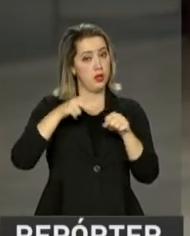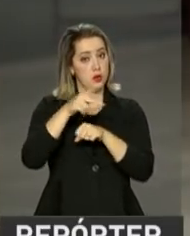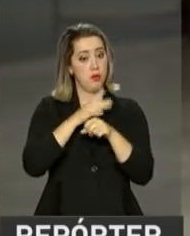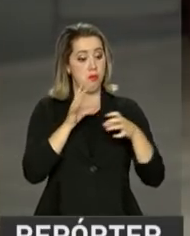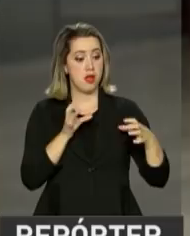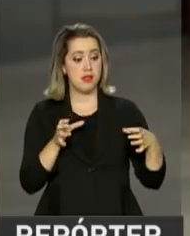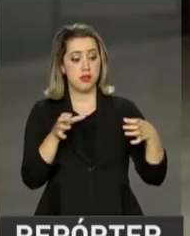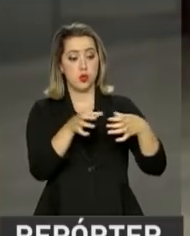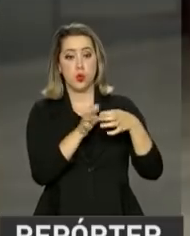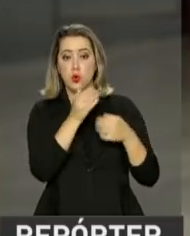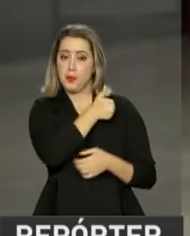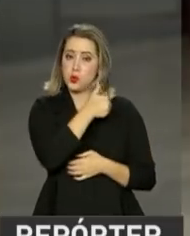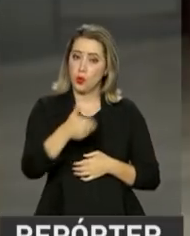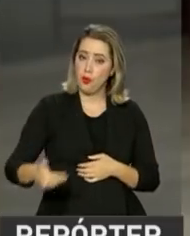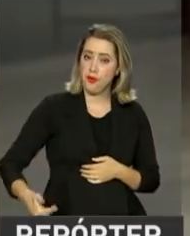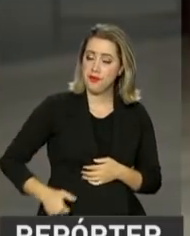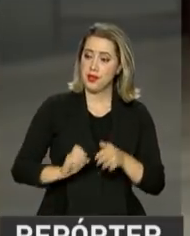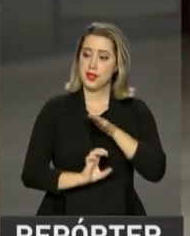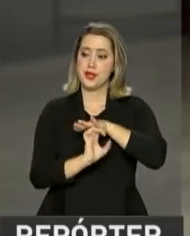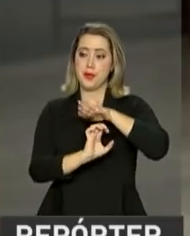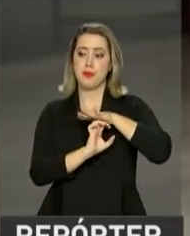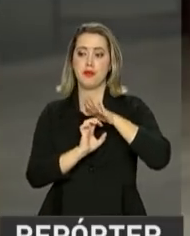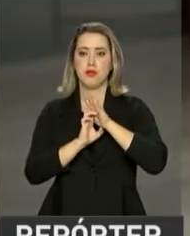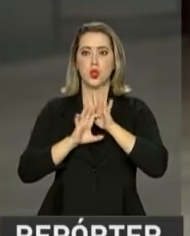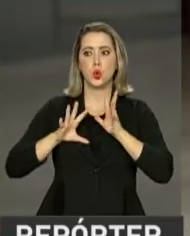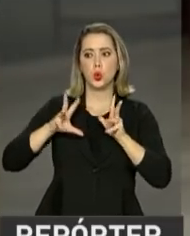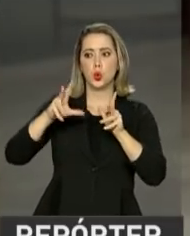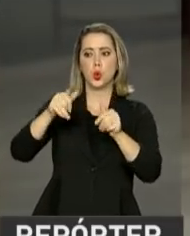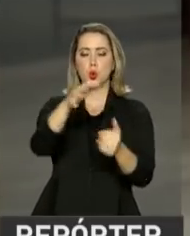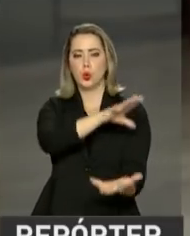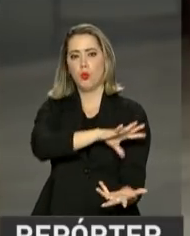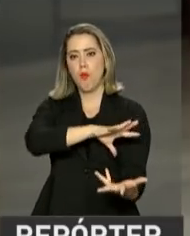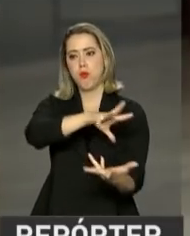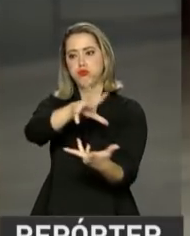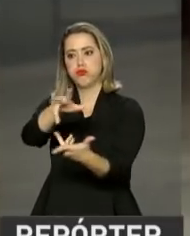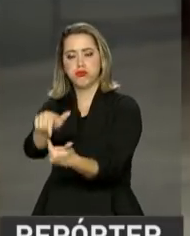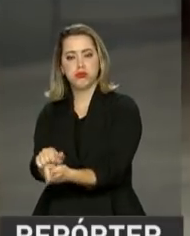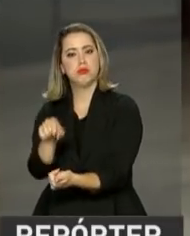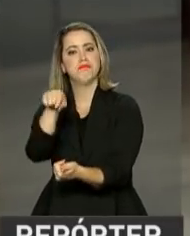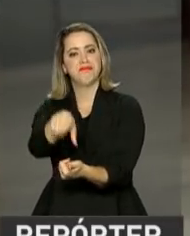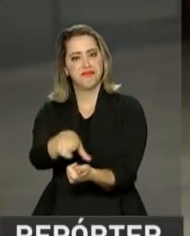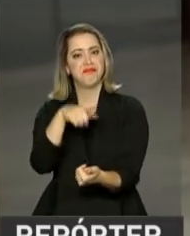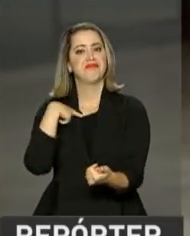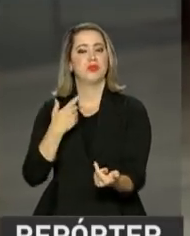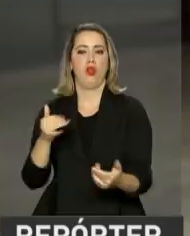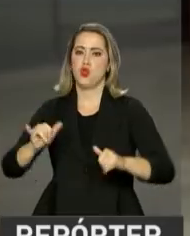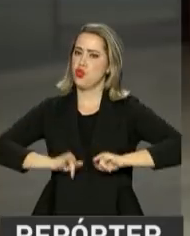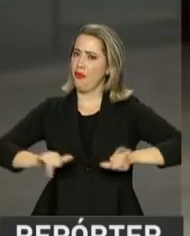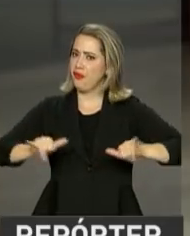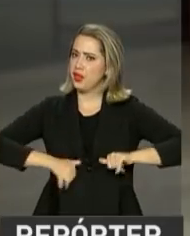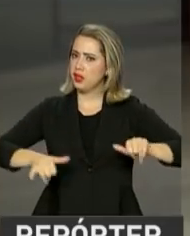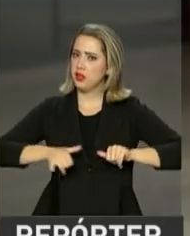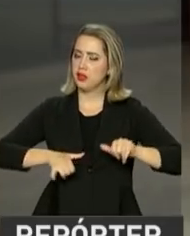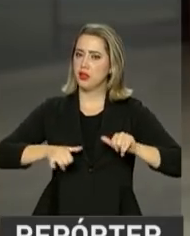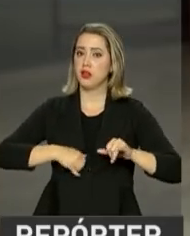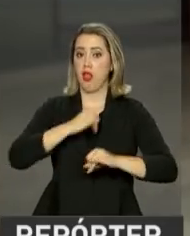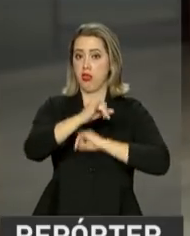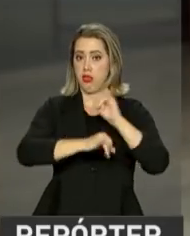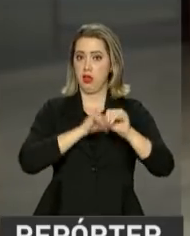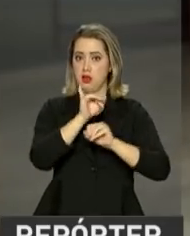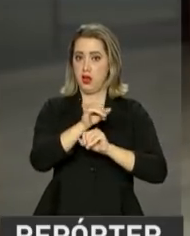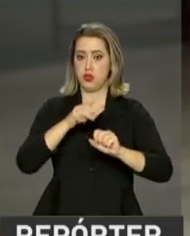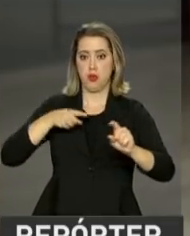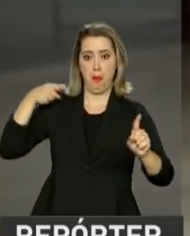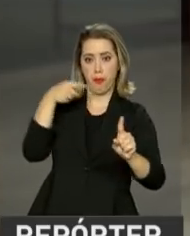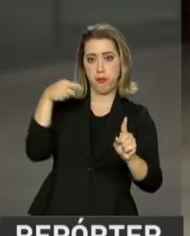órgãos públicos e empresas ao redor do mundo, inclusive o Brasil, sofreram esses ataques